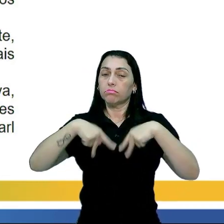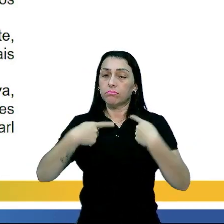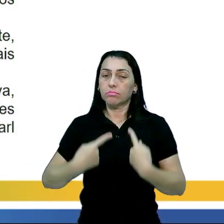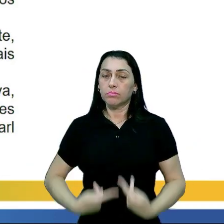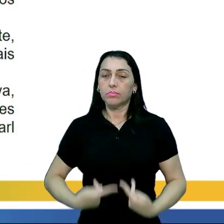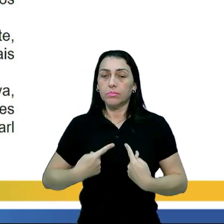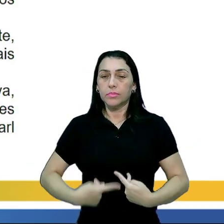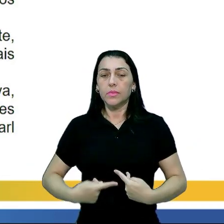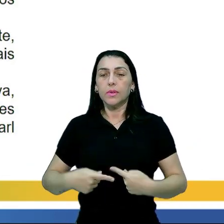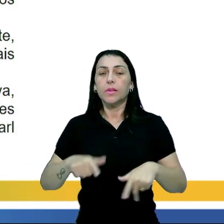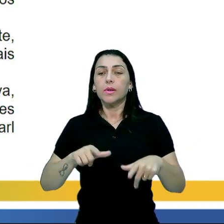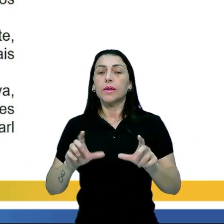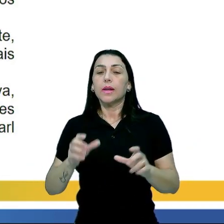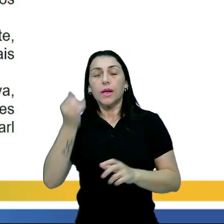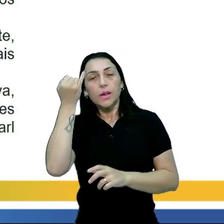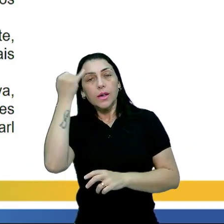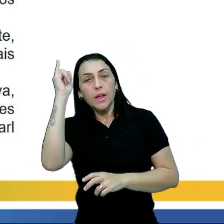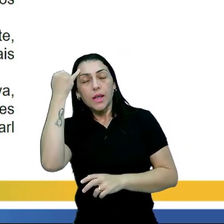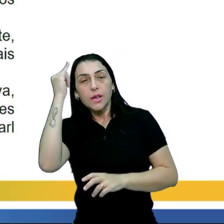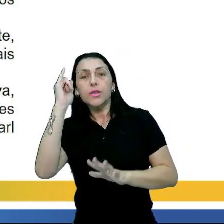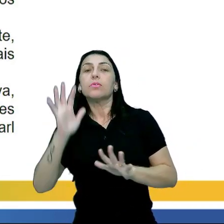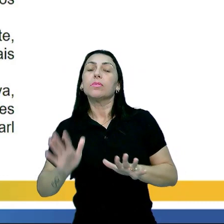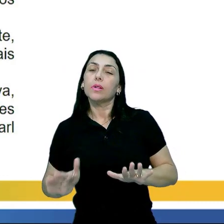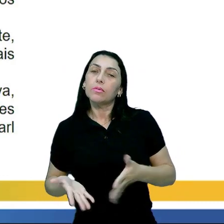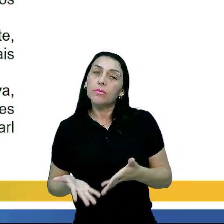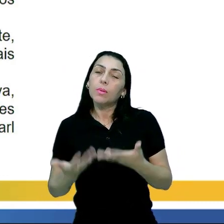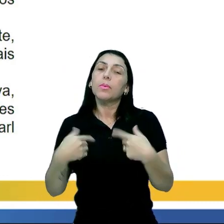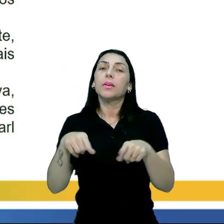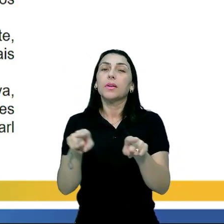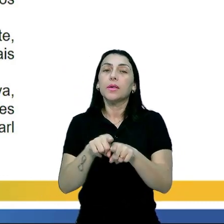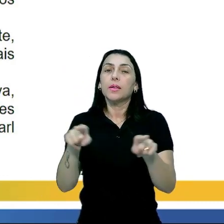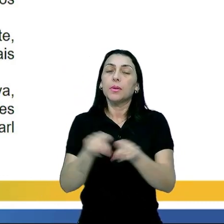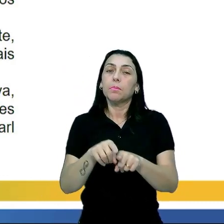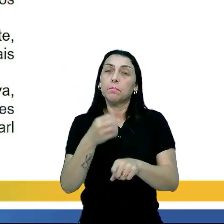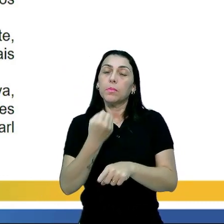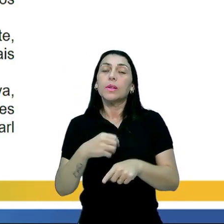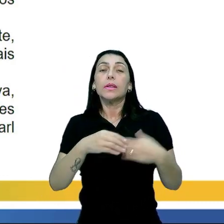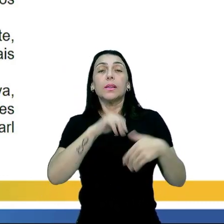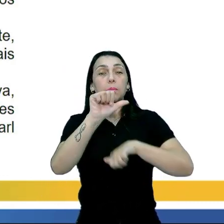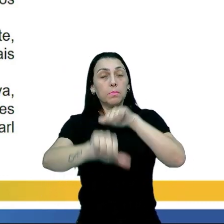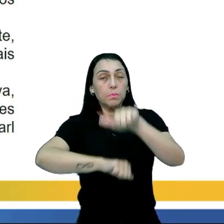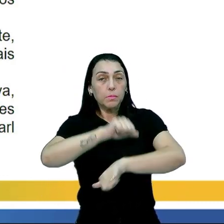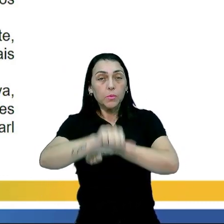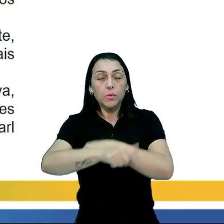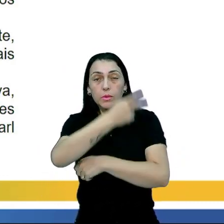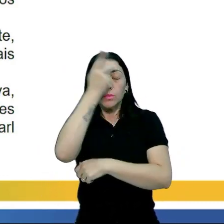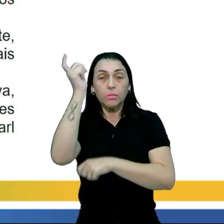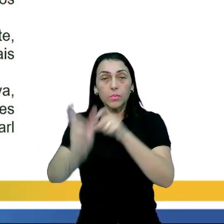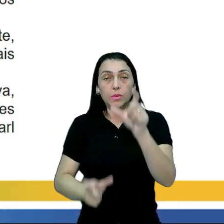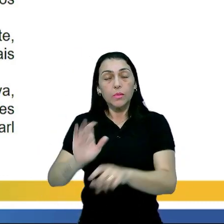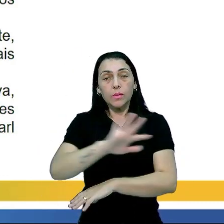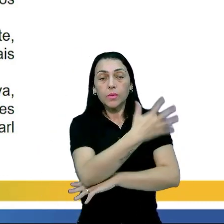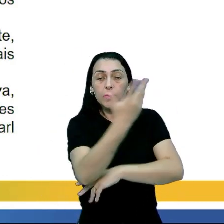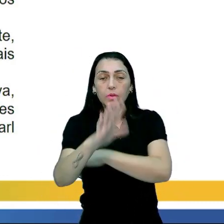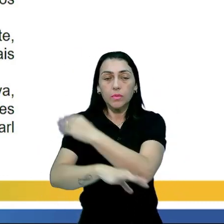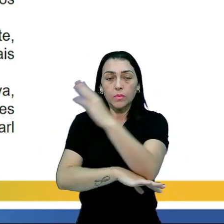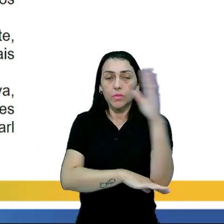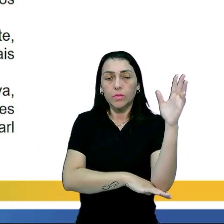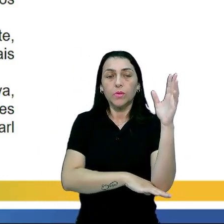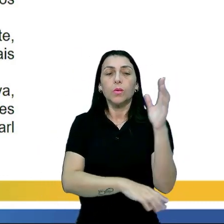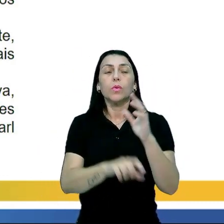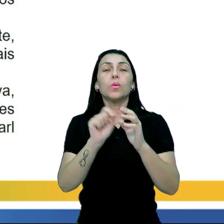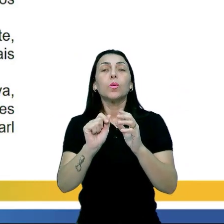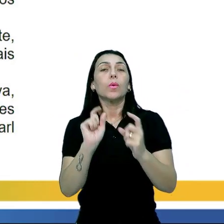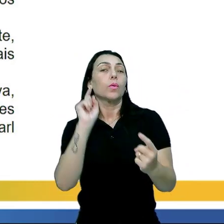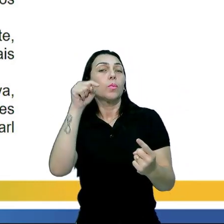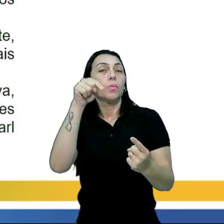humano, atividade criativa e autocriativa, que transforma o indivíduo e a natureza no